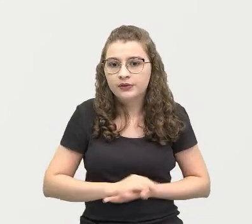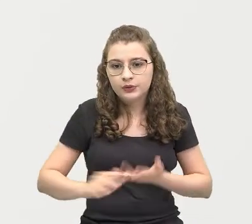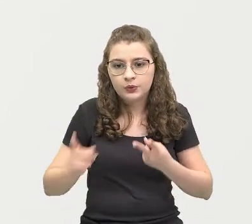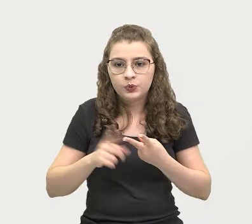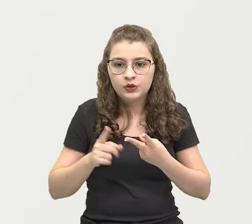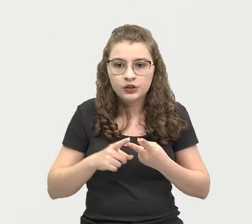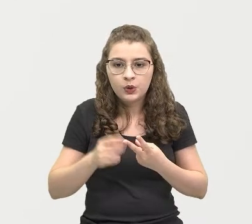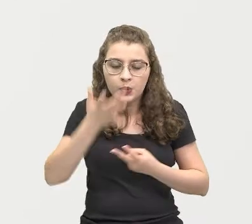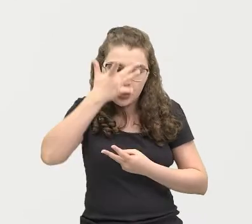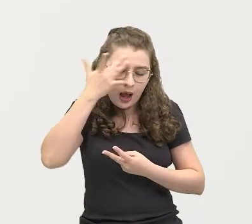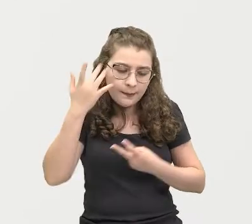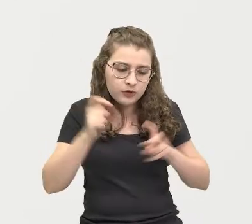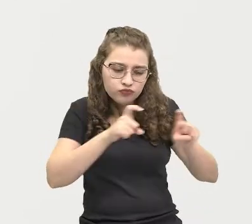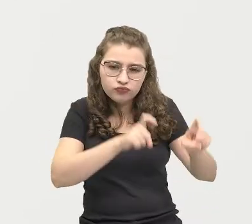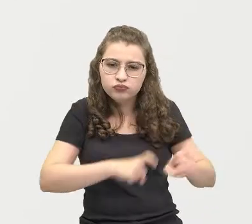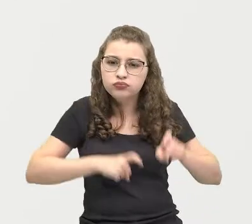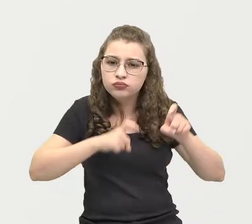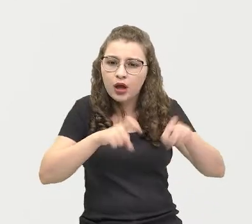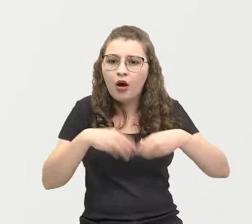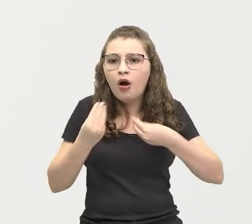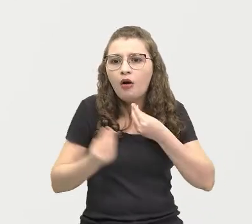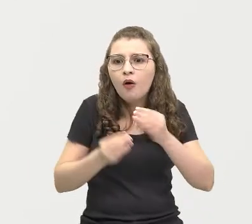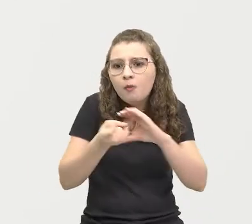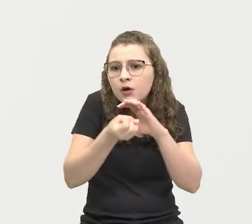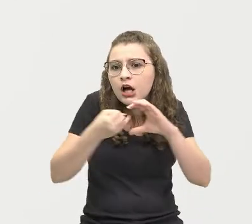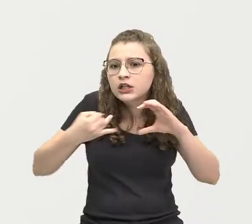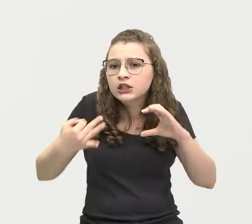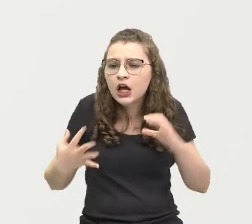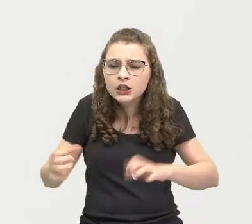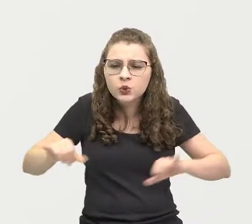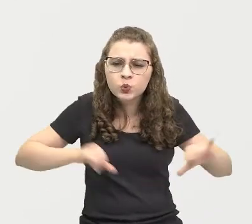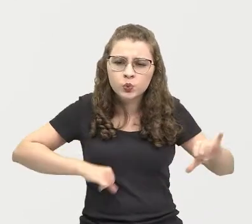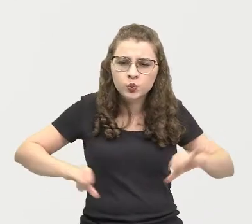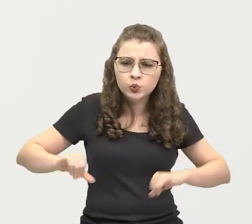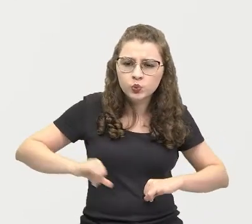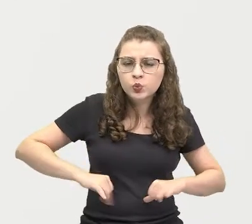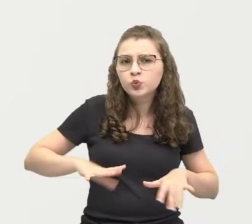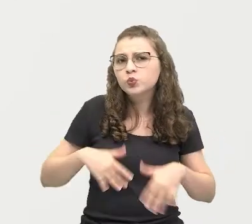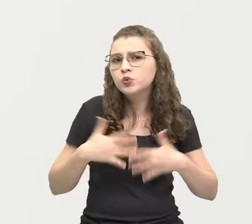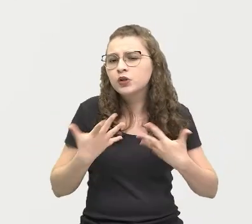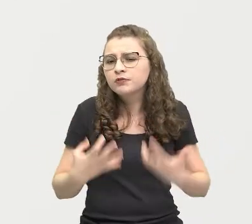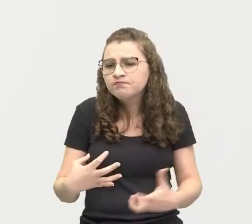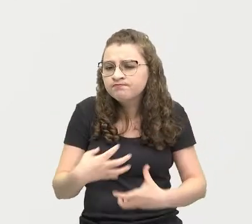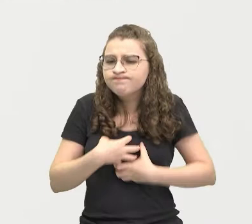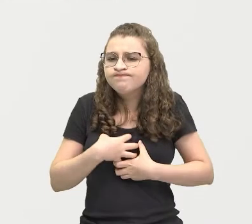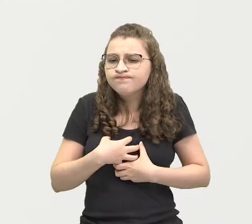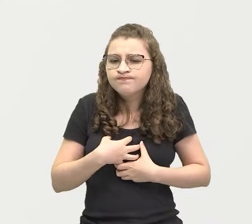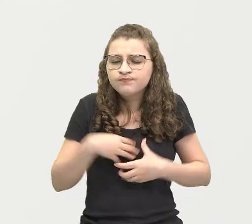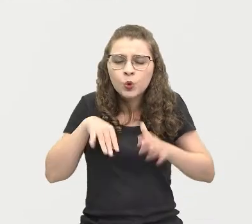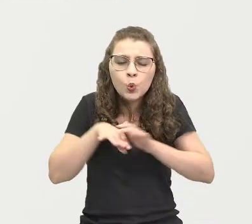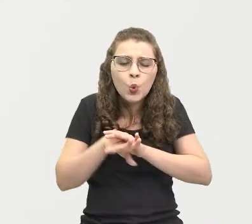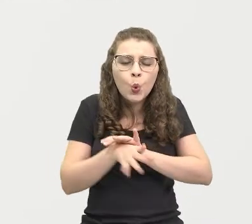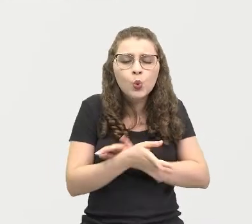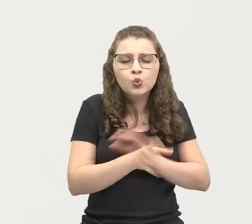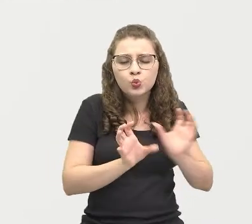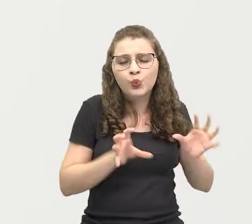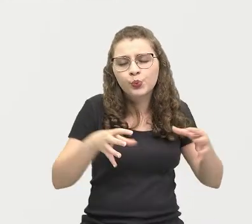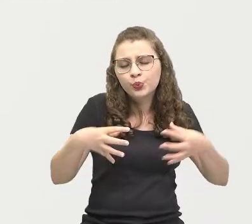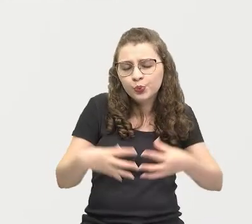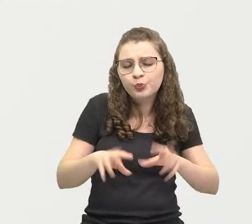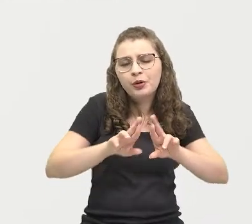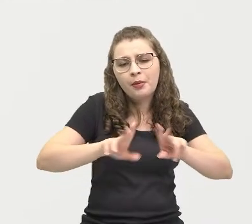sobre o sertanejo, como são suas características, o sofrimento, o jeito do povo e tudo